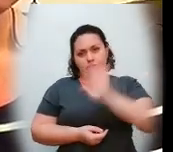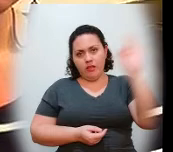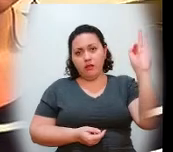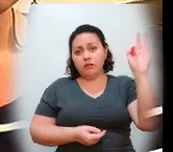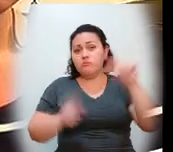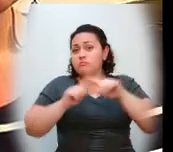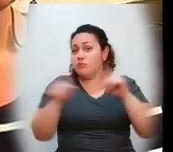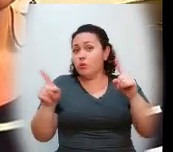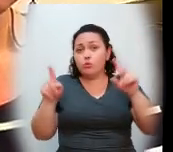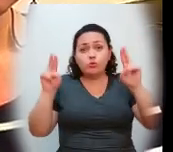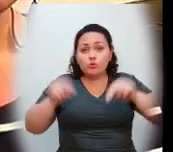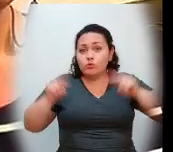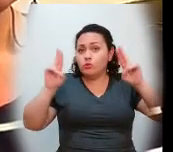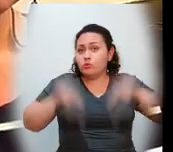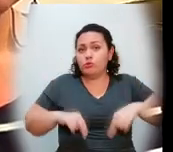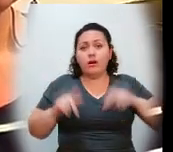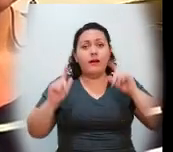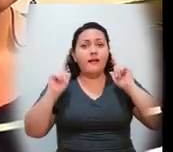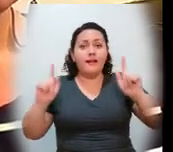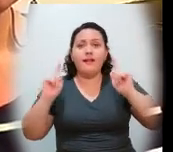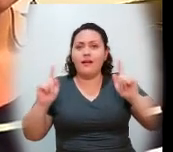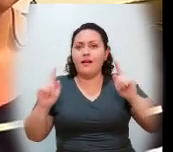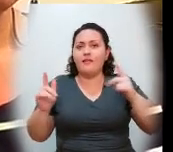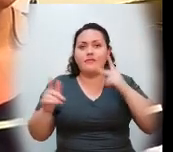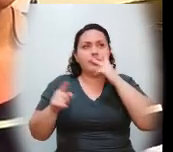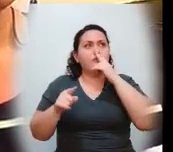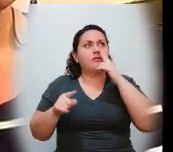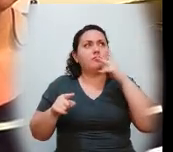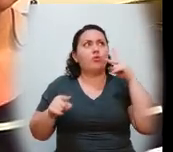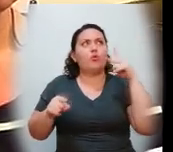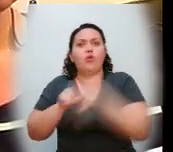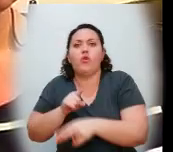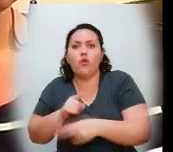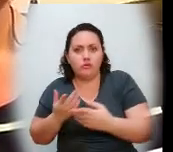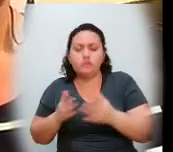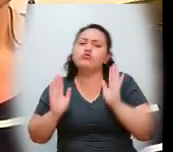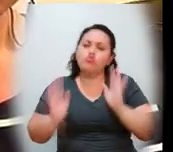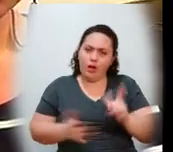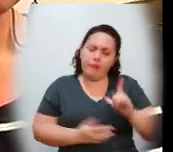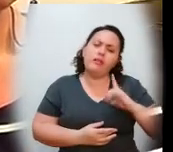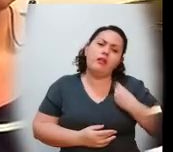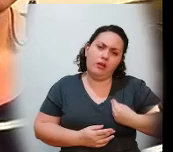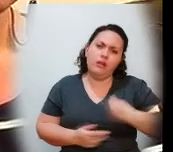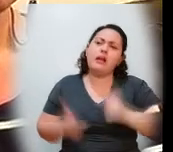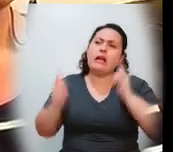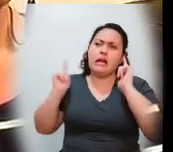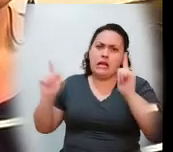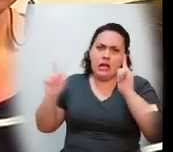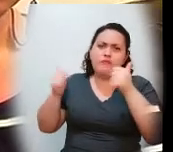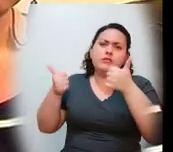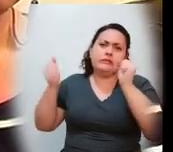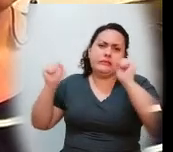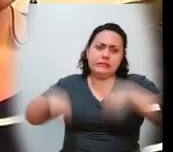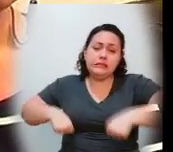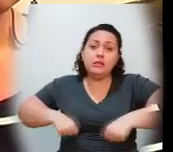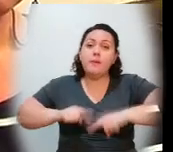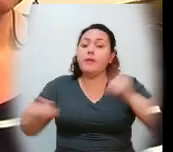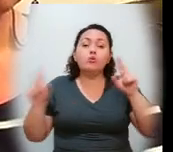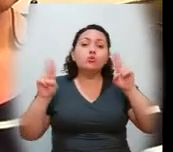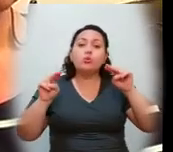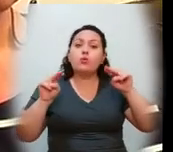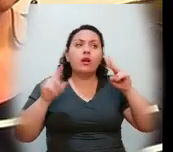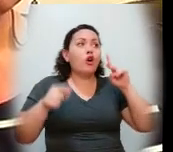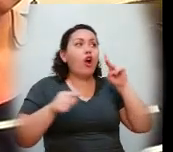gente nunca tinha passado por uma situação de greve que tenha interrompido, a gente teve vivências de greve, mas nunca de